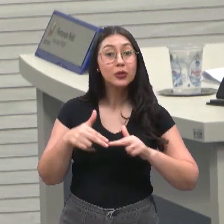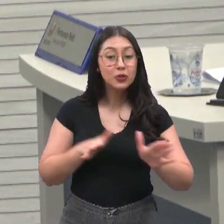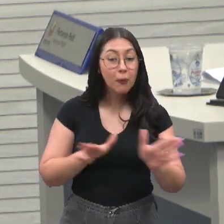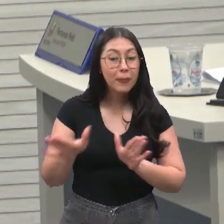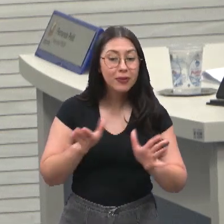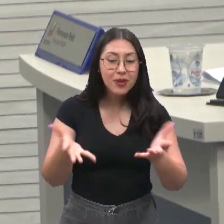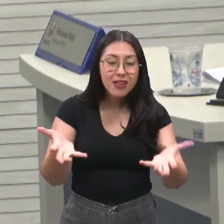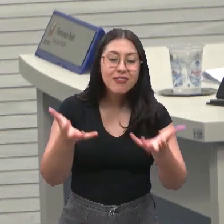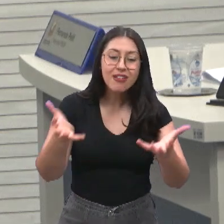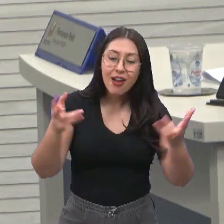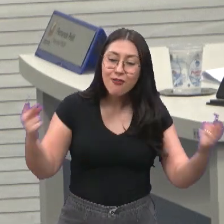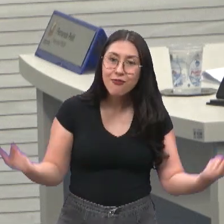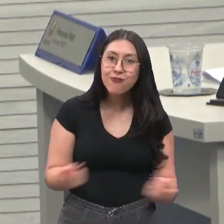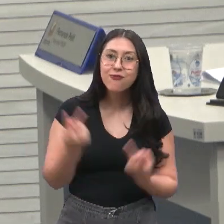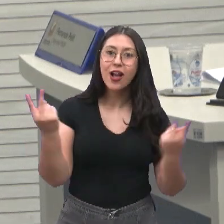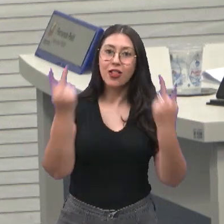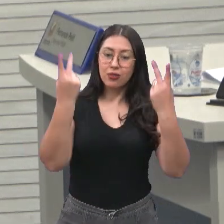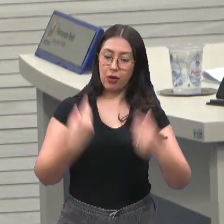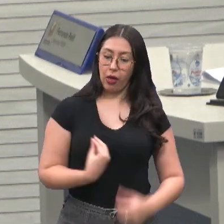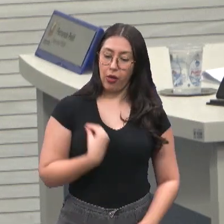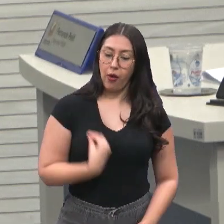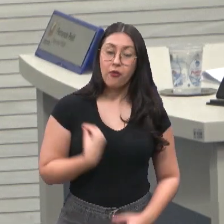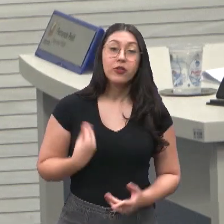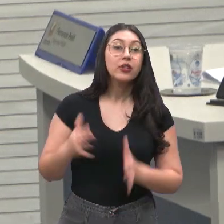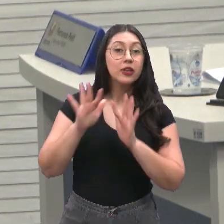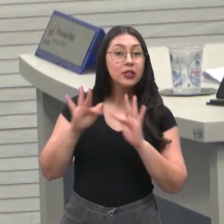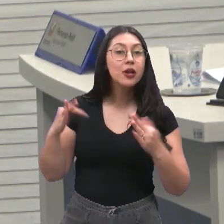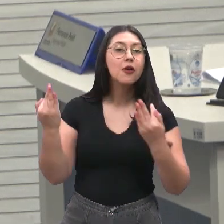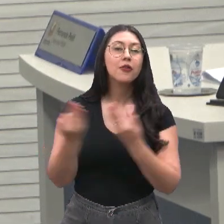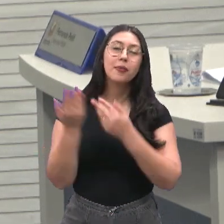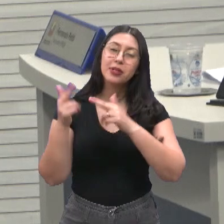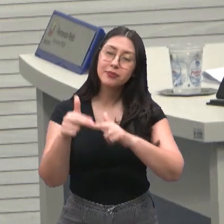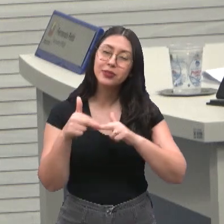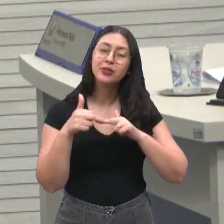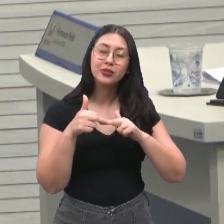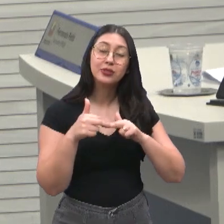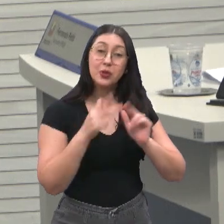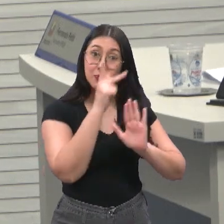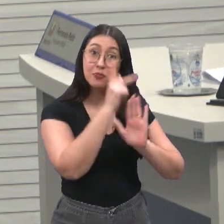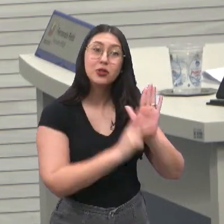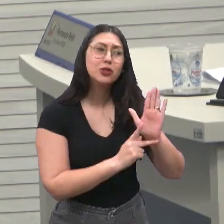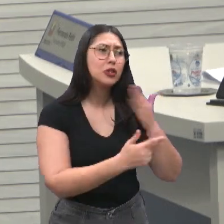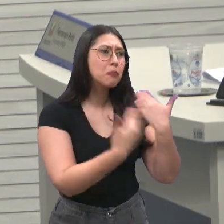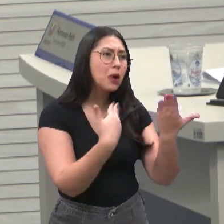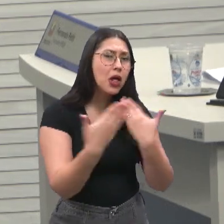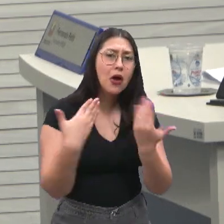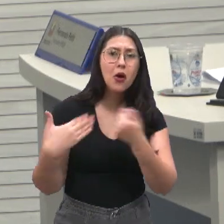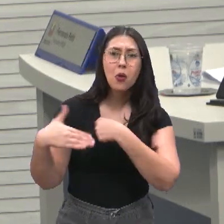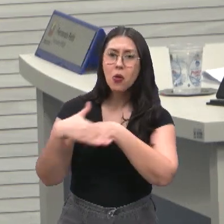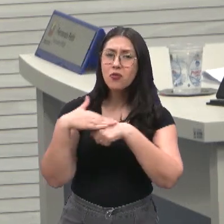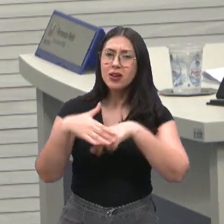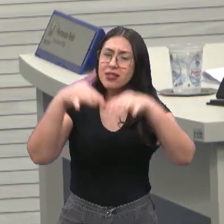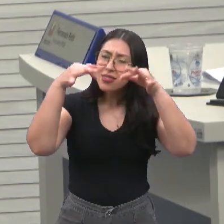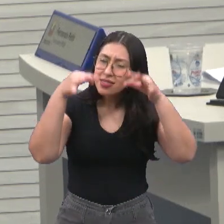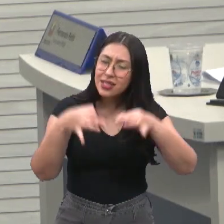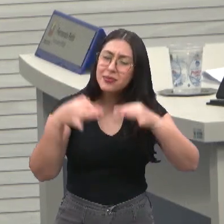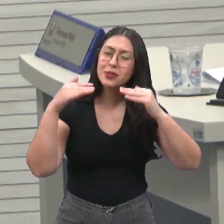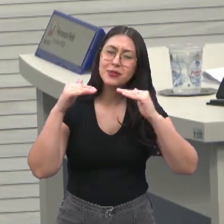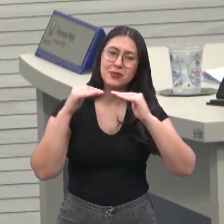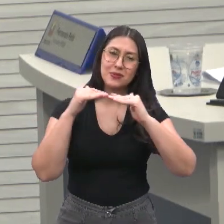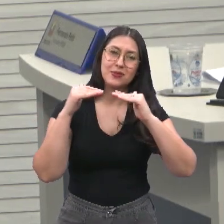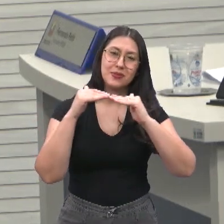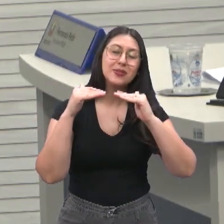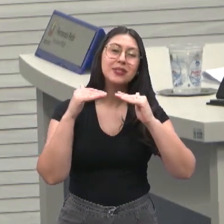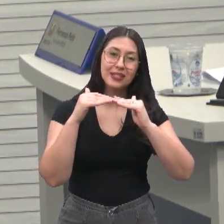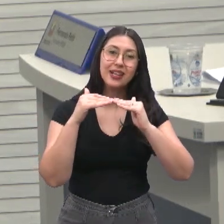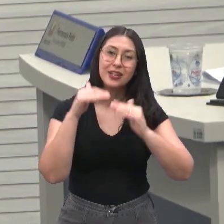vida, né, em prol da vida, em prol da família, e certamente o projeto, com o devido diálogo, certamente a gente vai chegar a uma boa conclusão nessa casa e